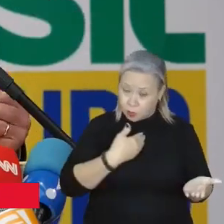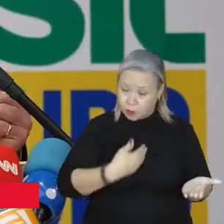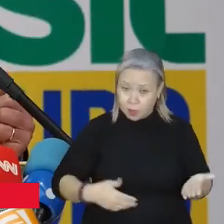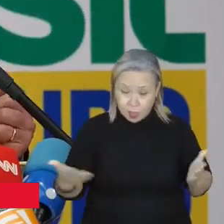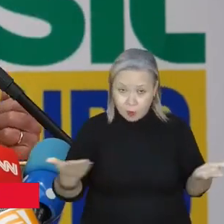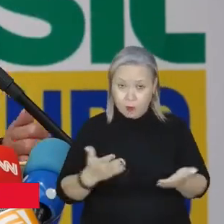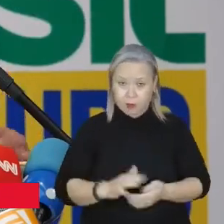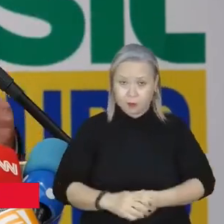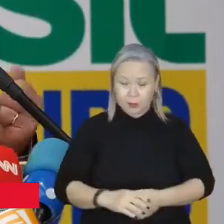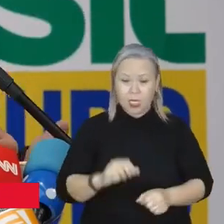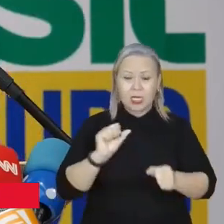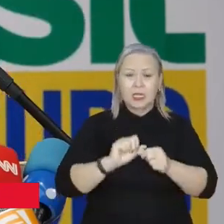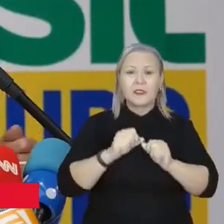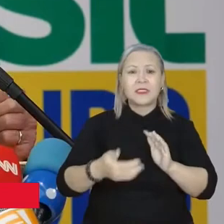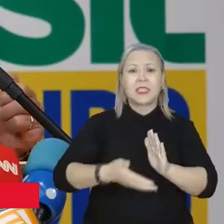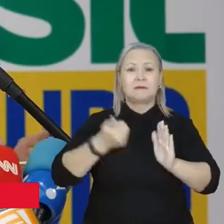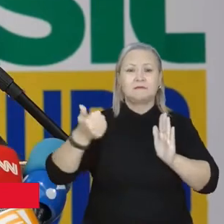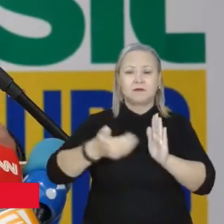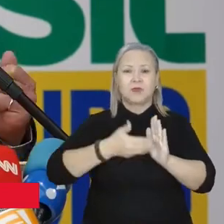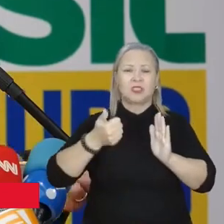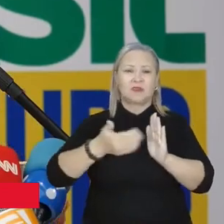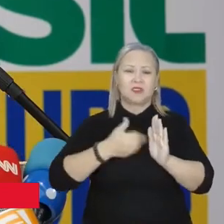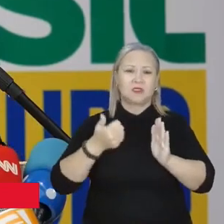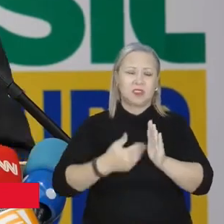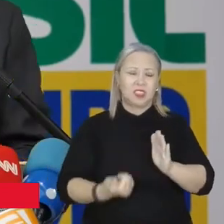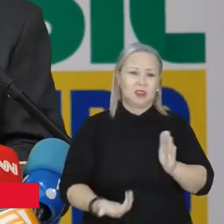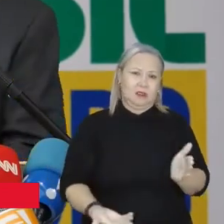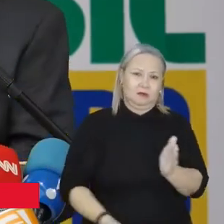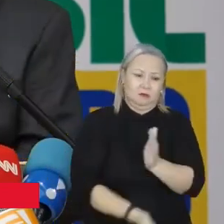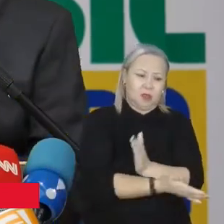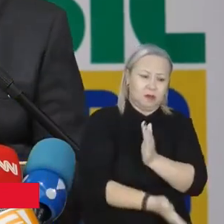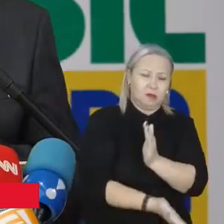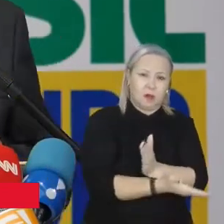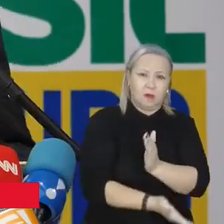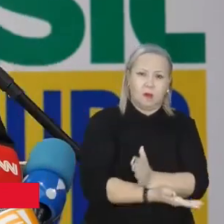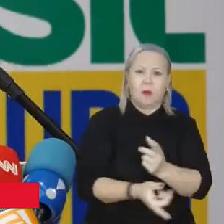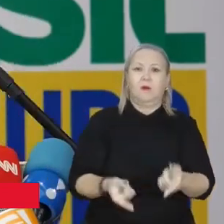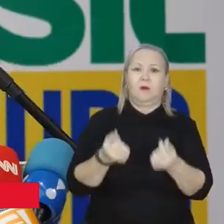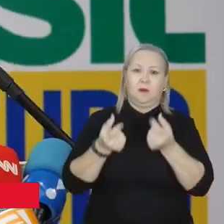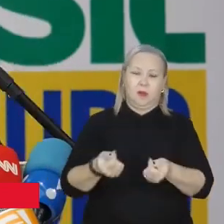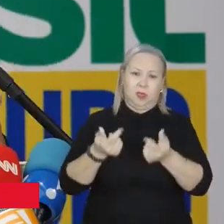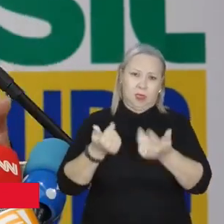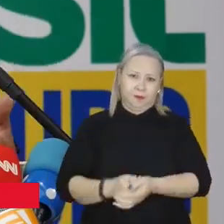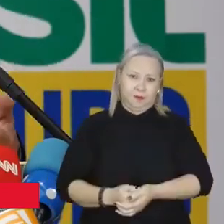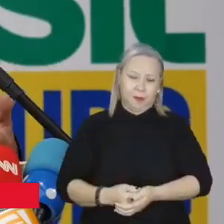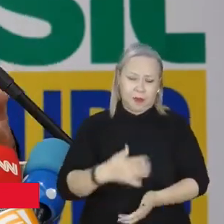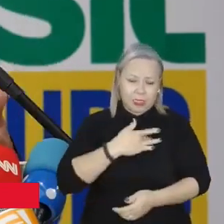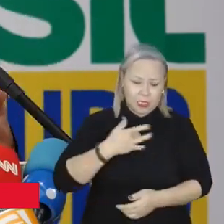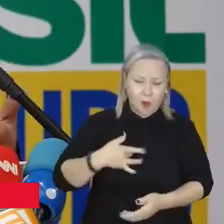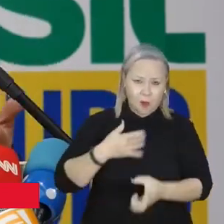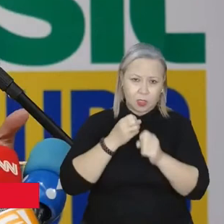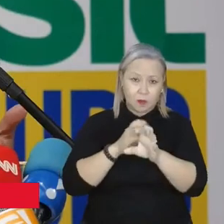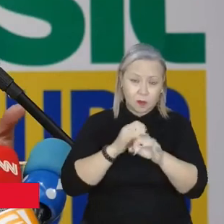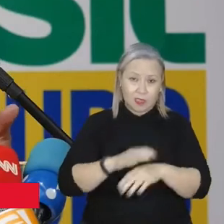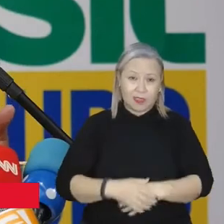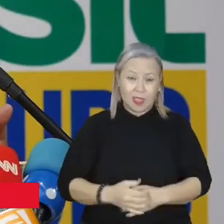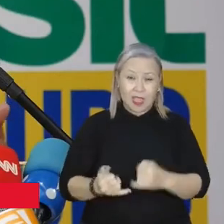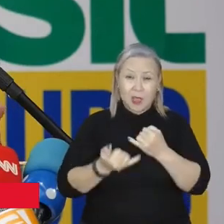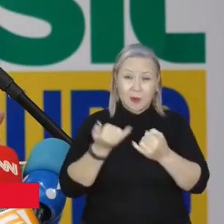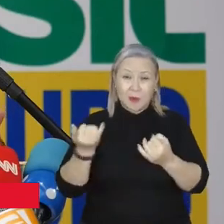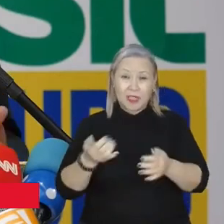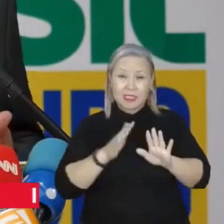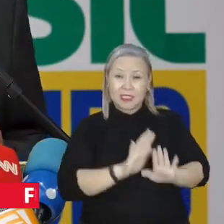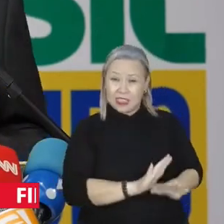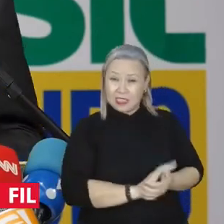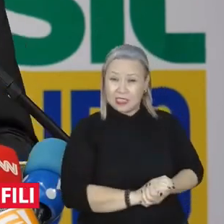governo porque ele está fazendo é tirando mais dinheiro mais dinheiro da Saúde mais dinheiro da educação ou seja me parece que eles querem deixar